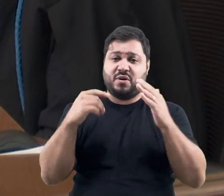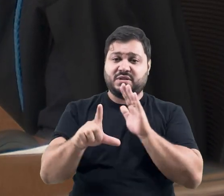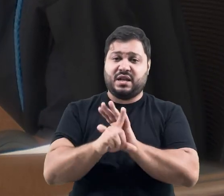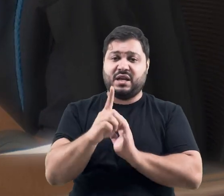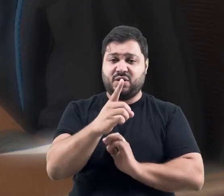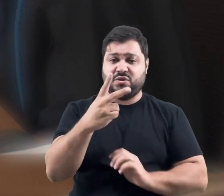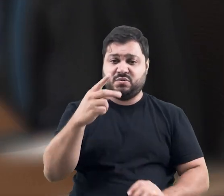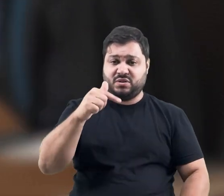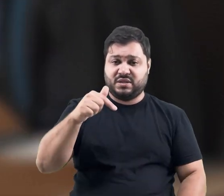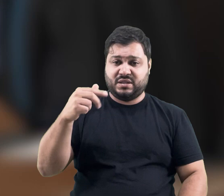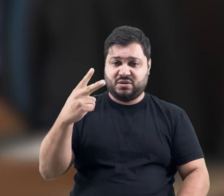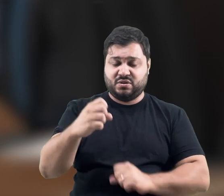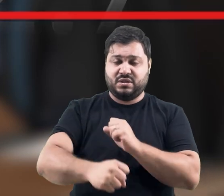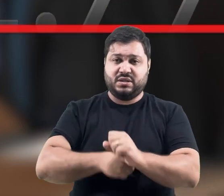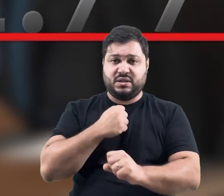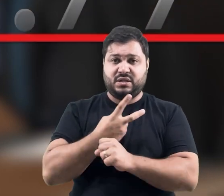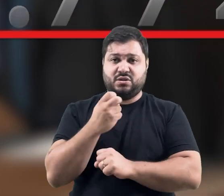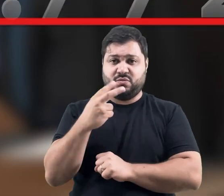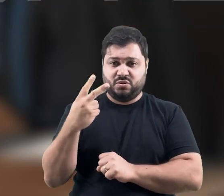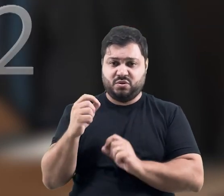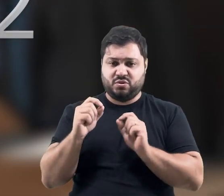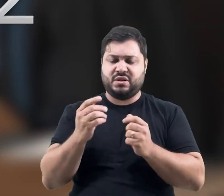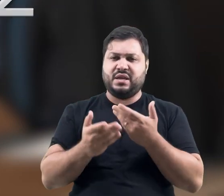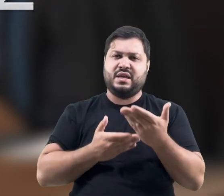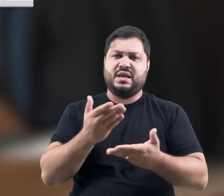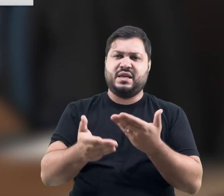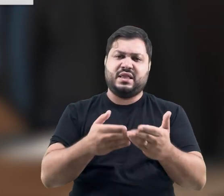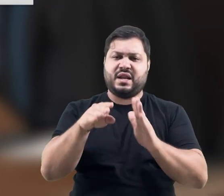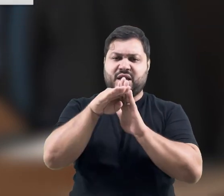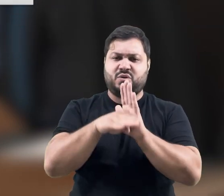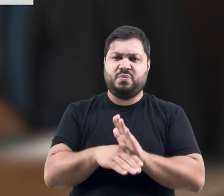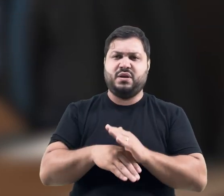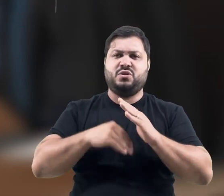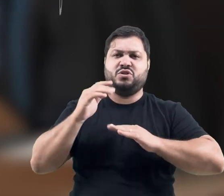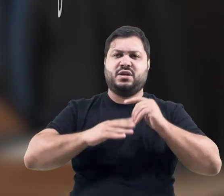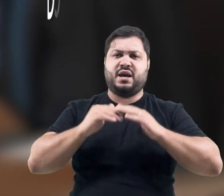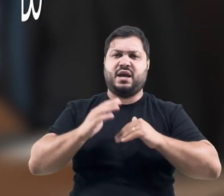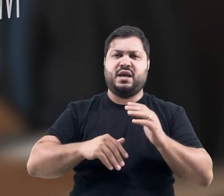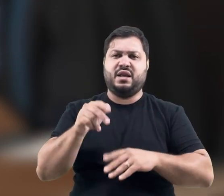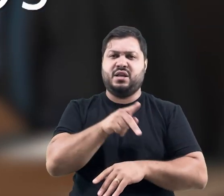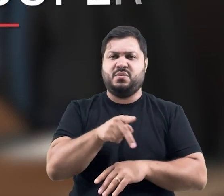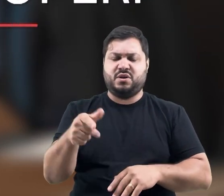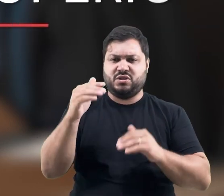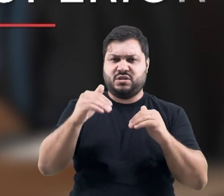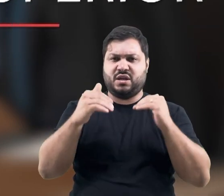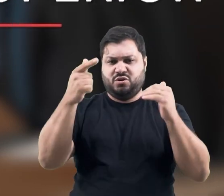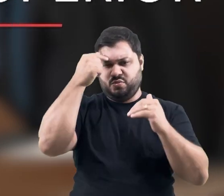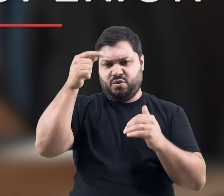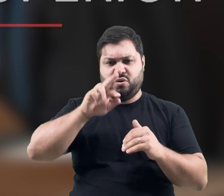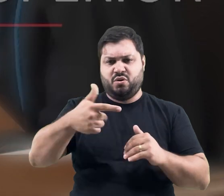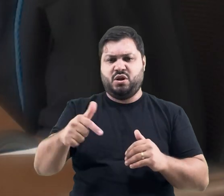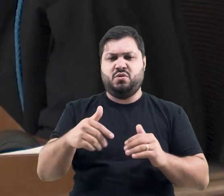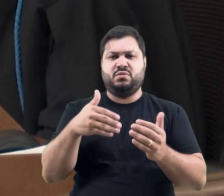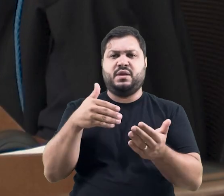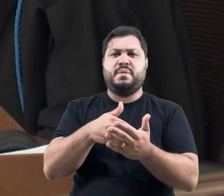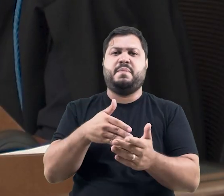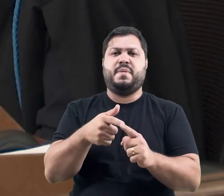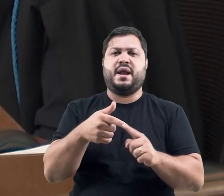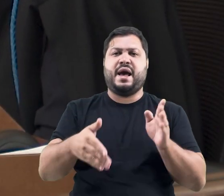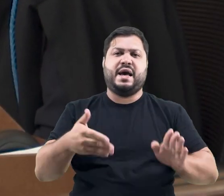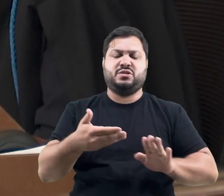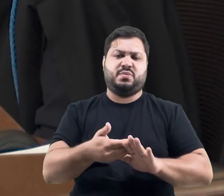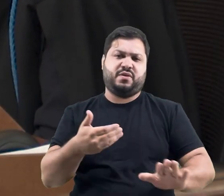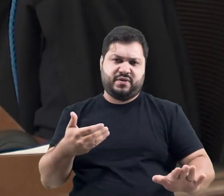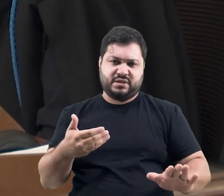à hipótese a Lei 12.772 de 2012, que trata do plano de carreira do magistério superior e não